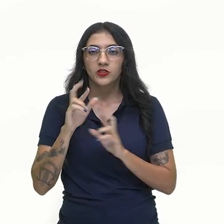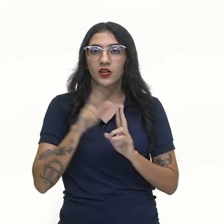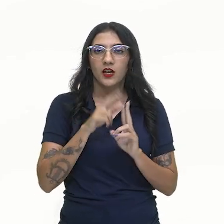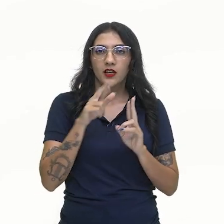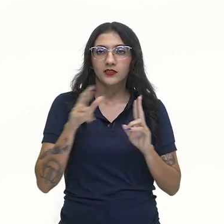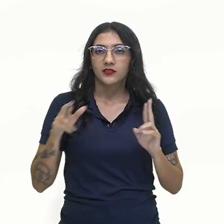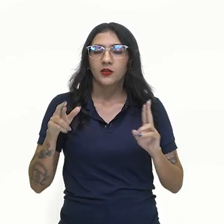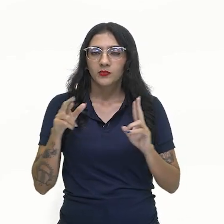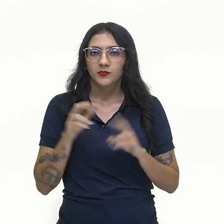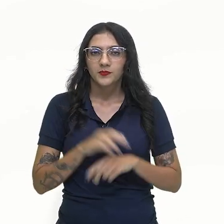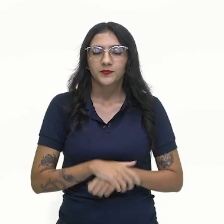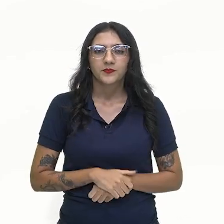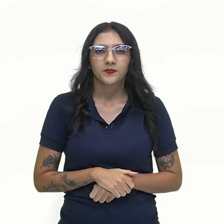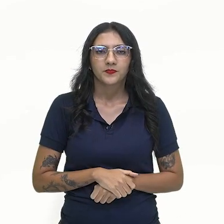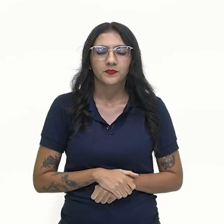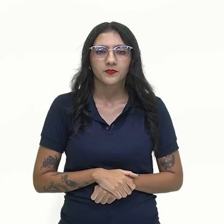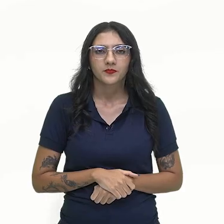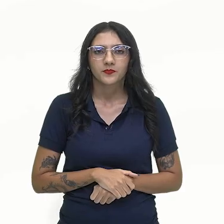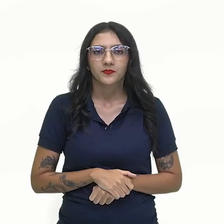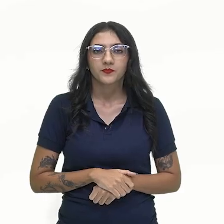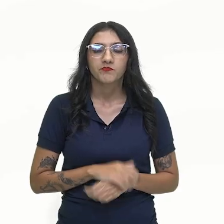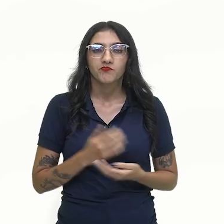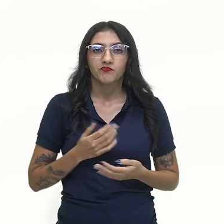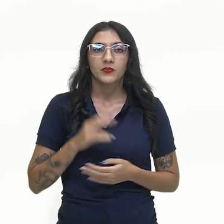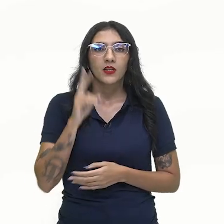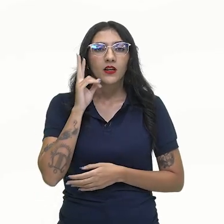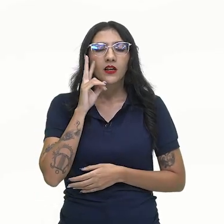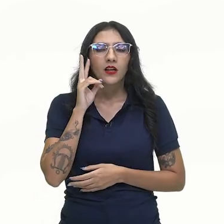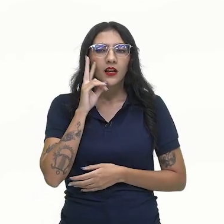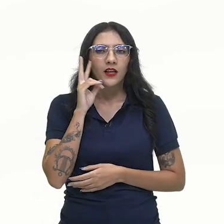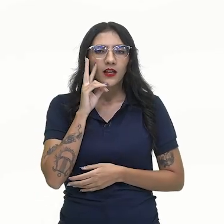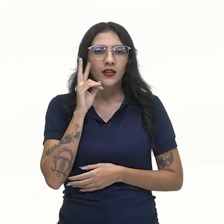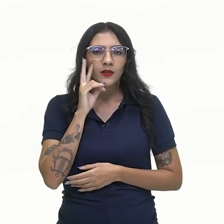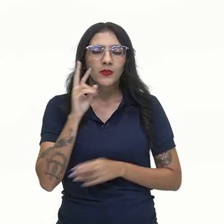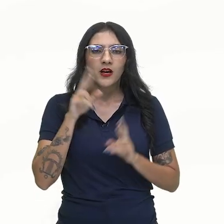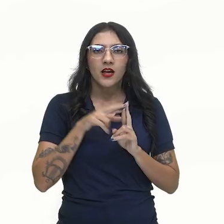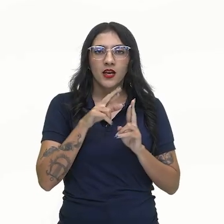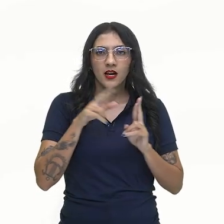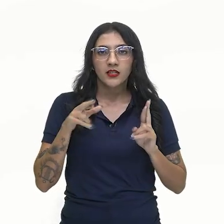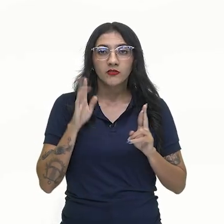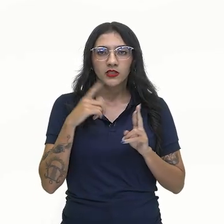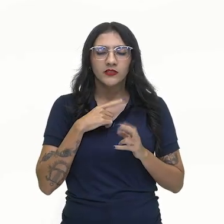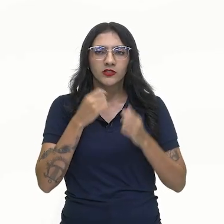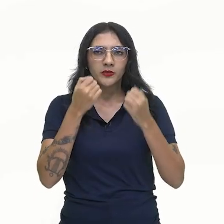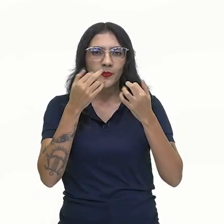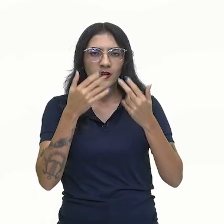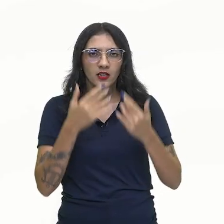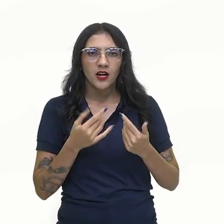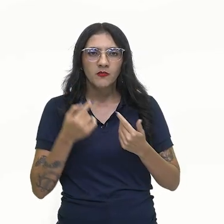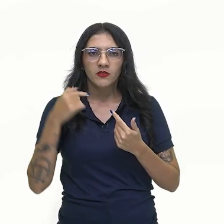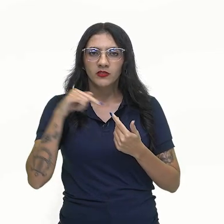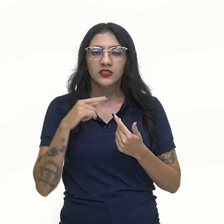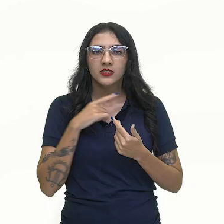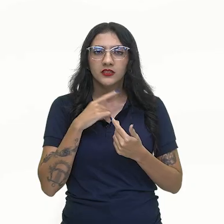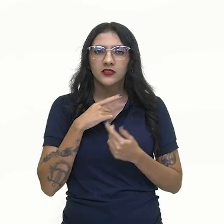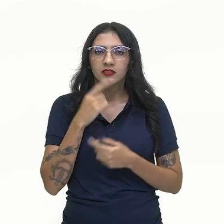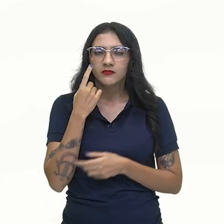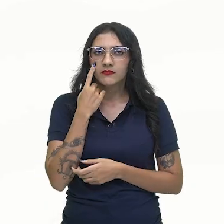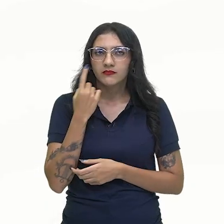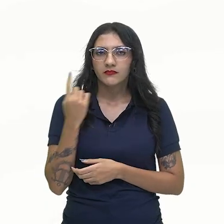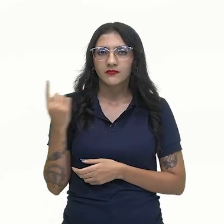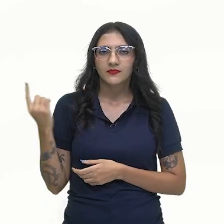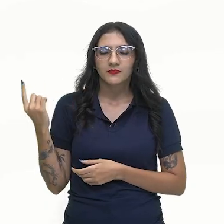né? Gente, lembrando que além das reações que eu citei para vocês, eu tenho